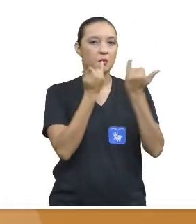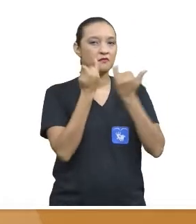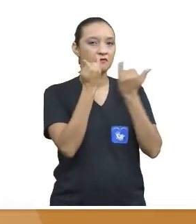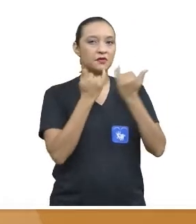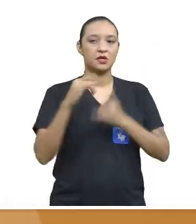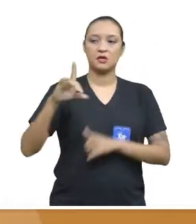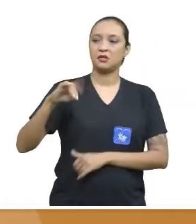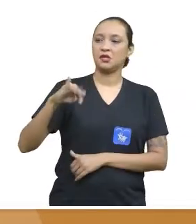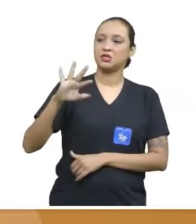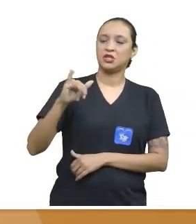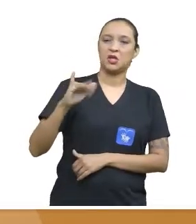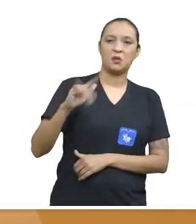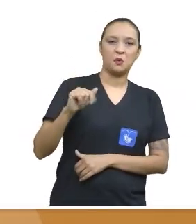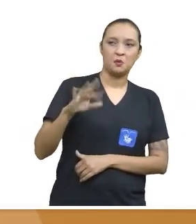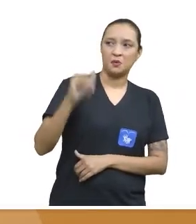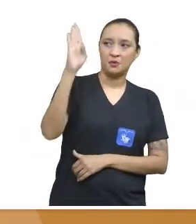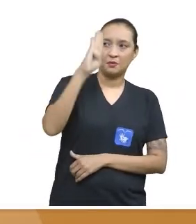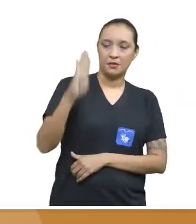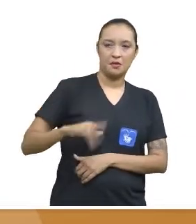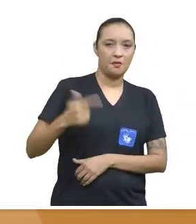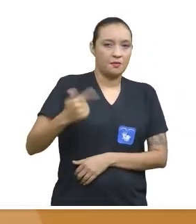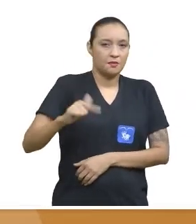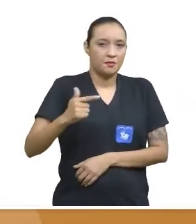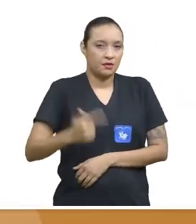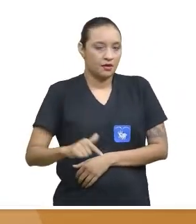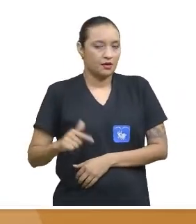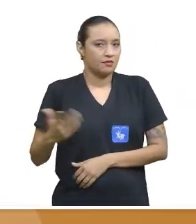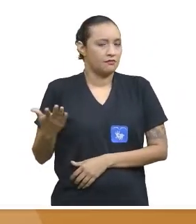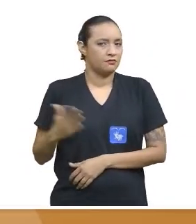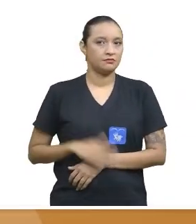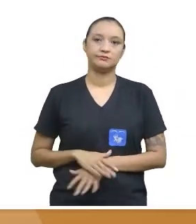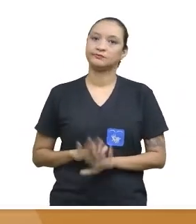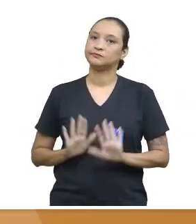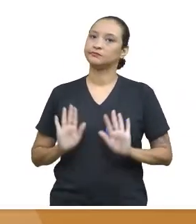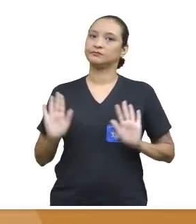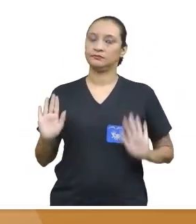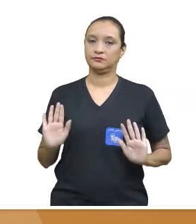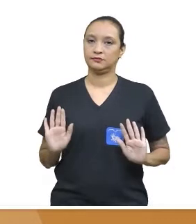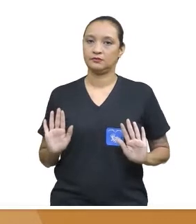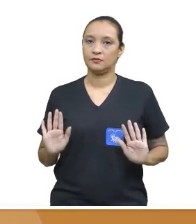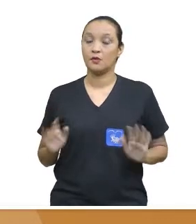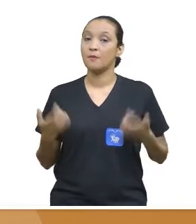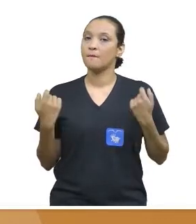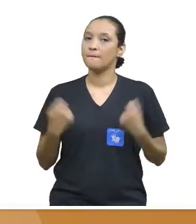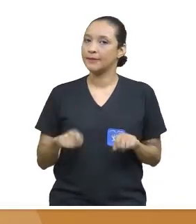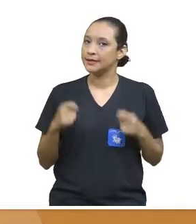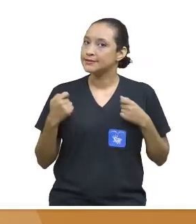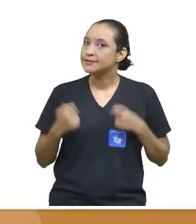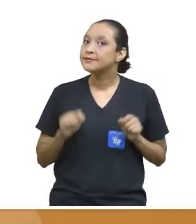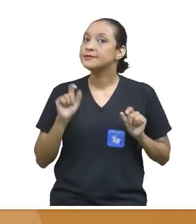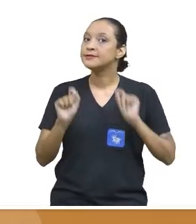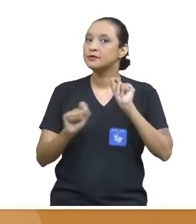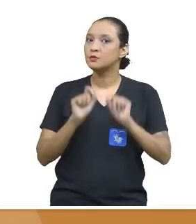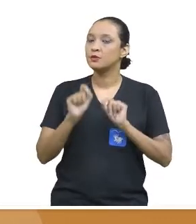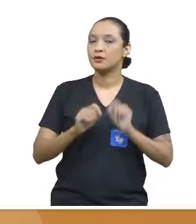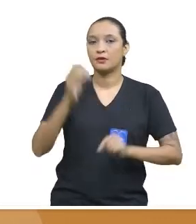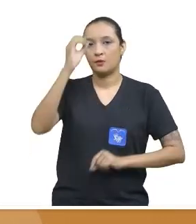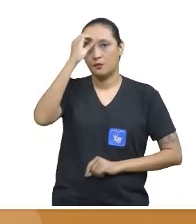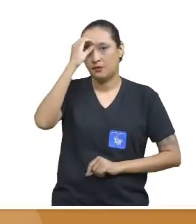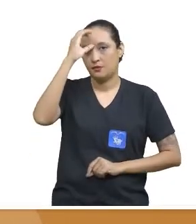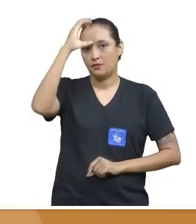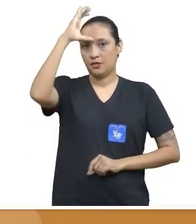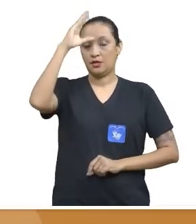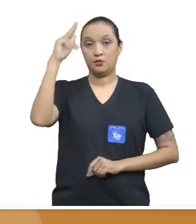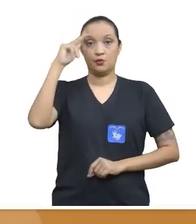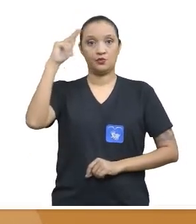não existiu, que a ditadura militar no Brasil não houve. Queridos, é preciso base científica, histórica,